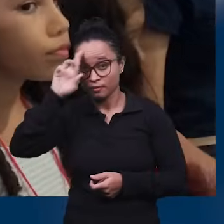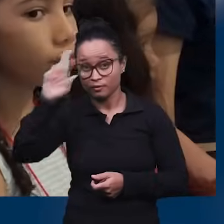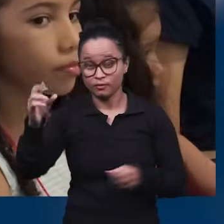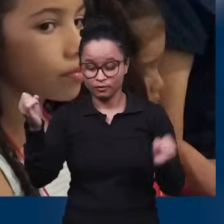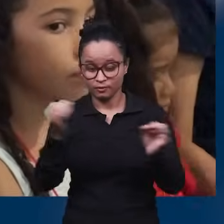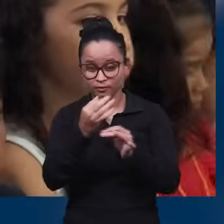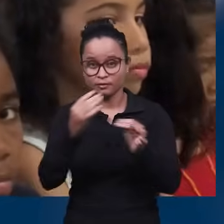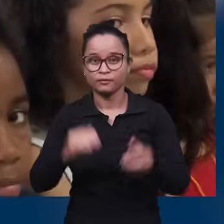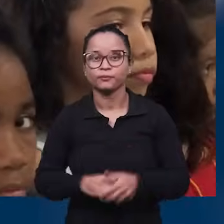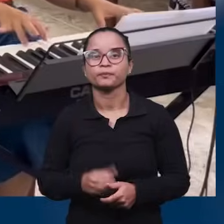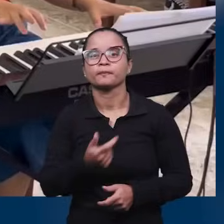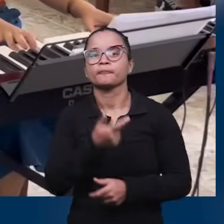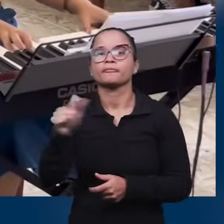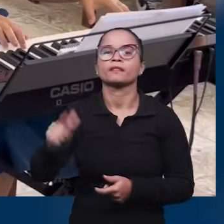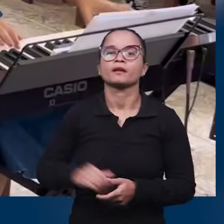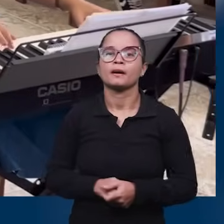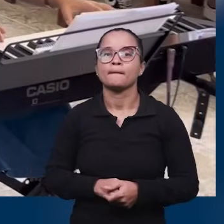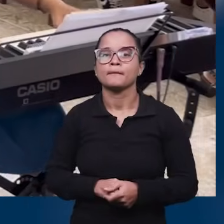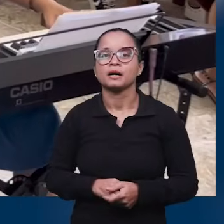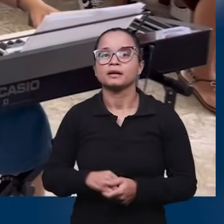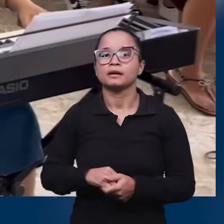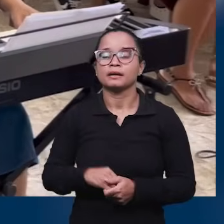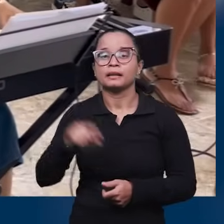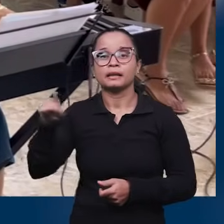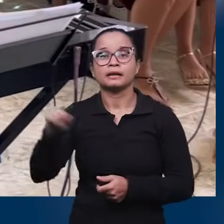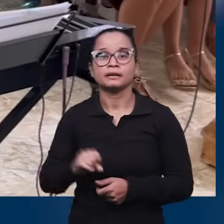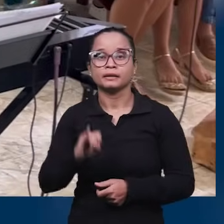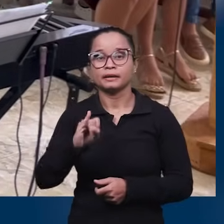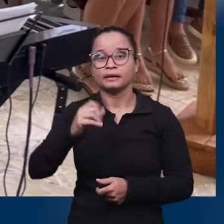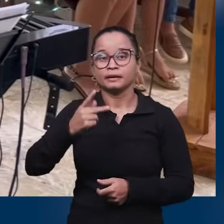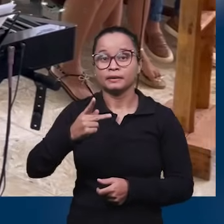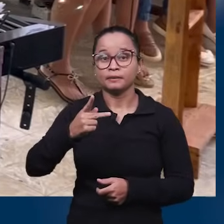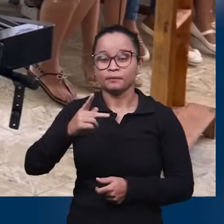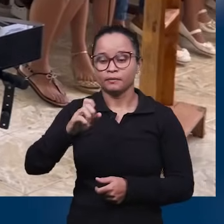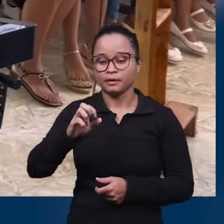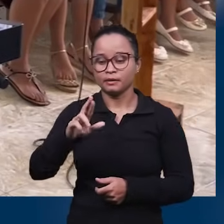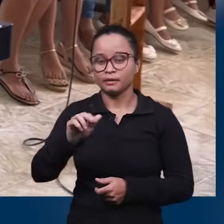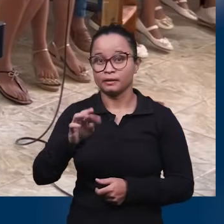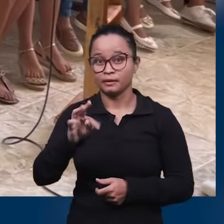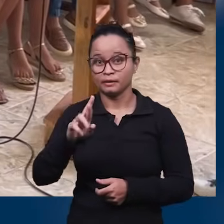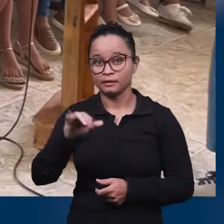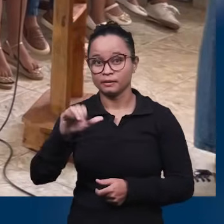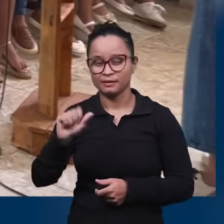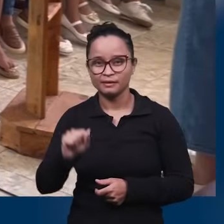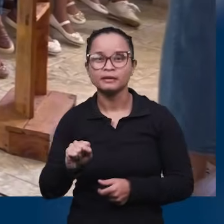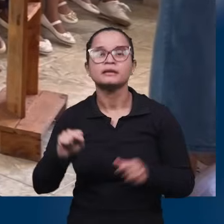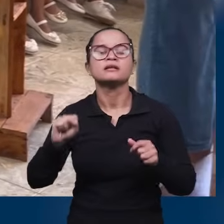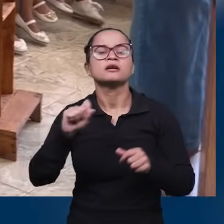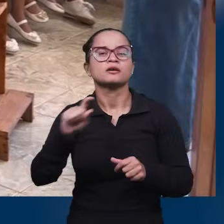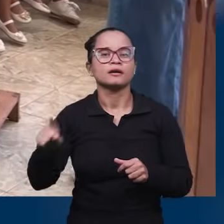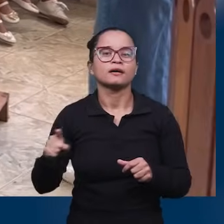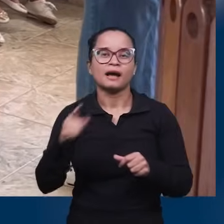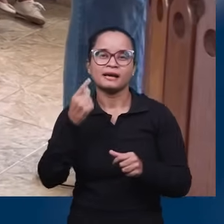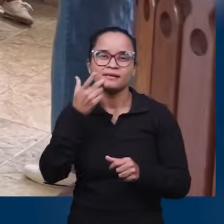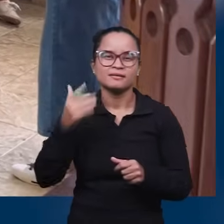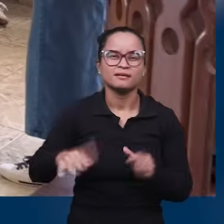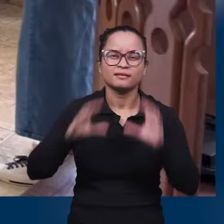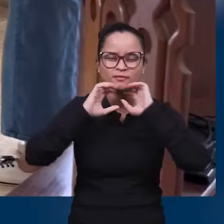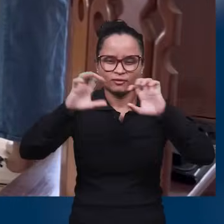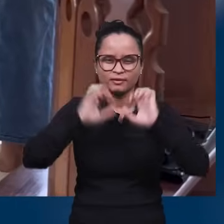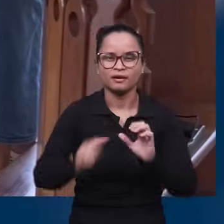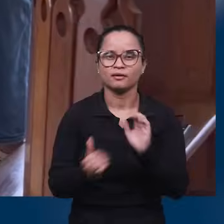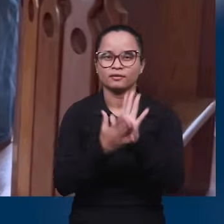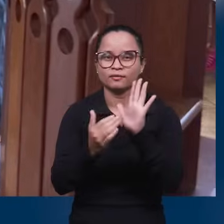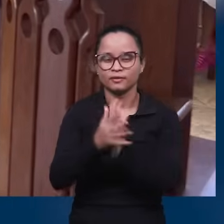louvando ao nome do Senhor. Vamos agora ali para a cidade de Novo Repartimento, onde os irmãos ali, além de assistirem aquele lugar, ali têm